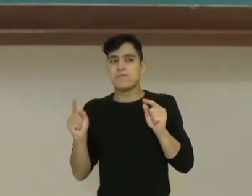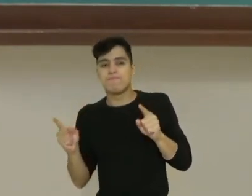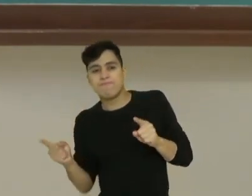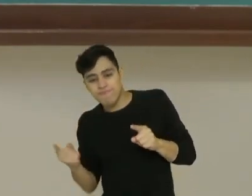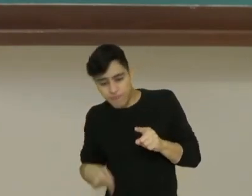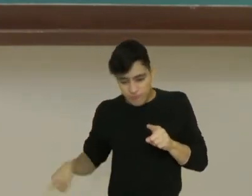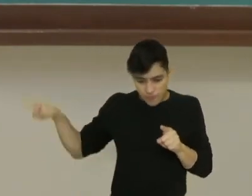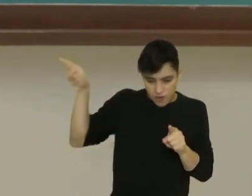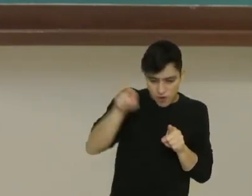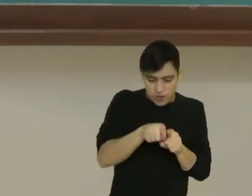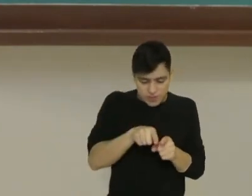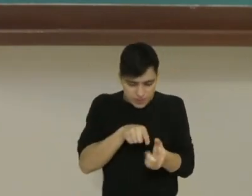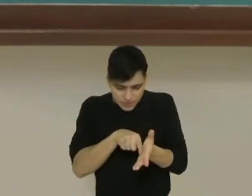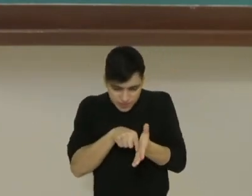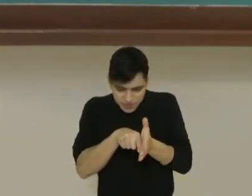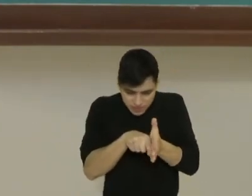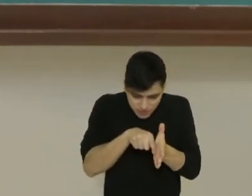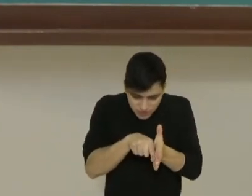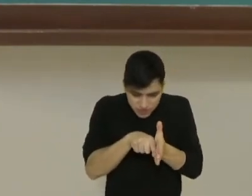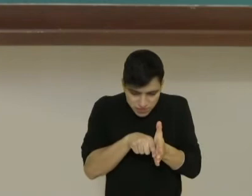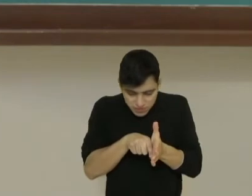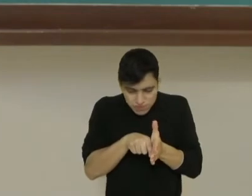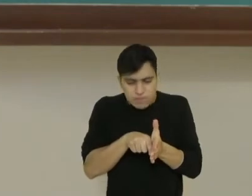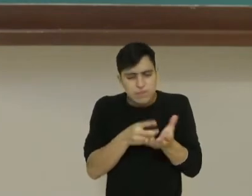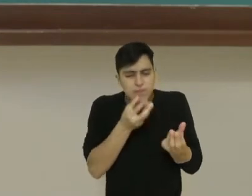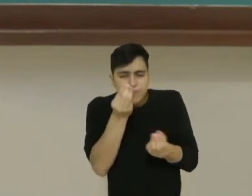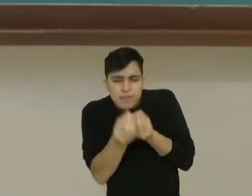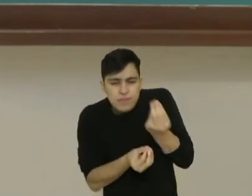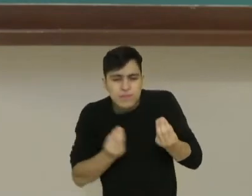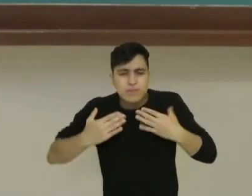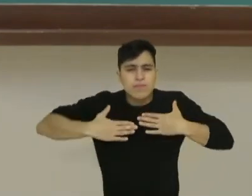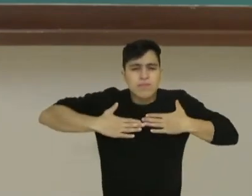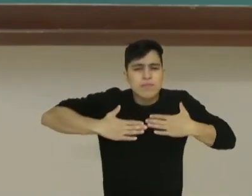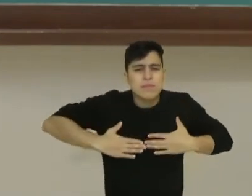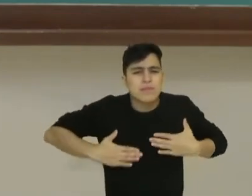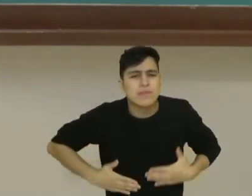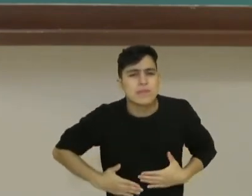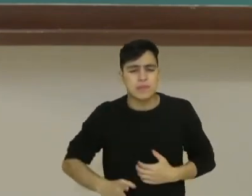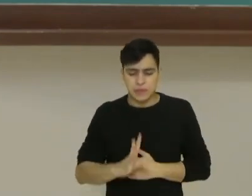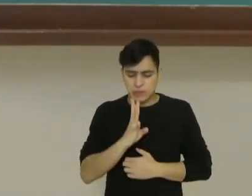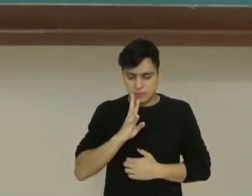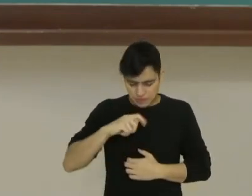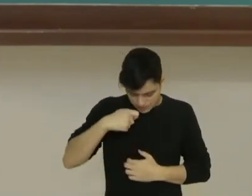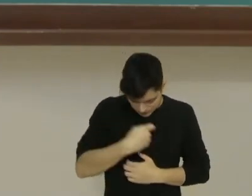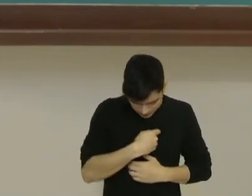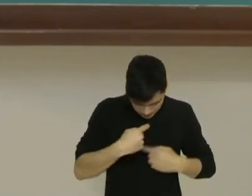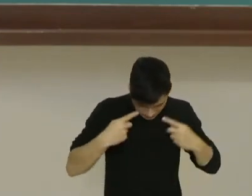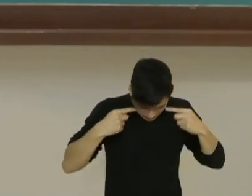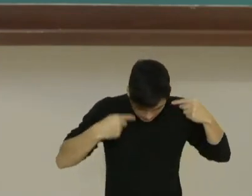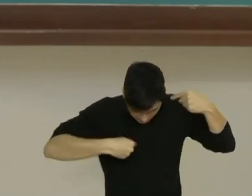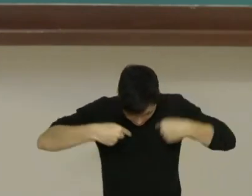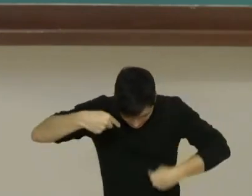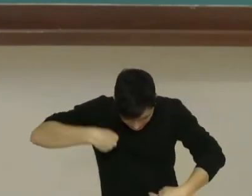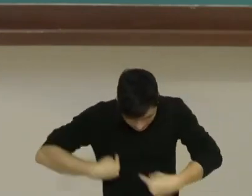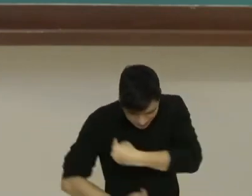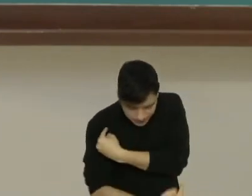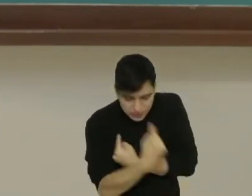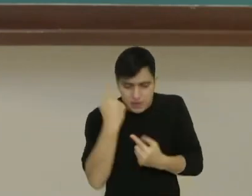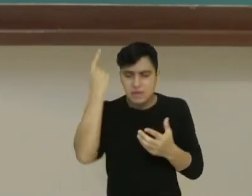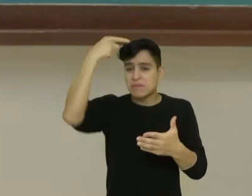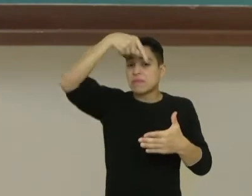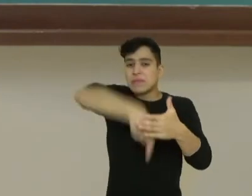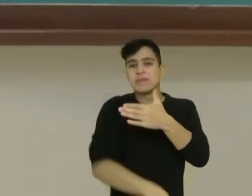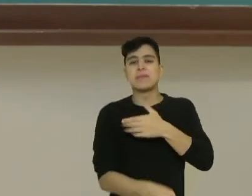a pesquisar, voltar a entender como funcionava o corpo humano, a conhecer o corpo humano e daí avançar na